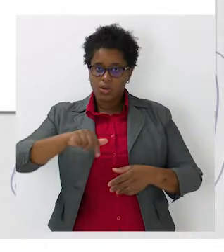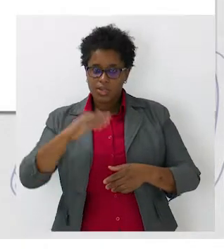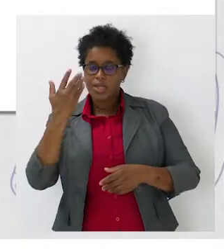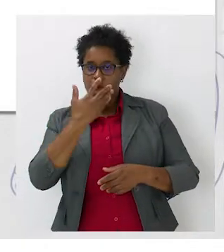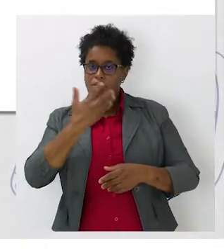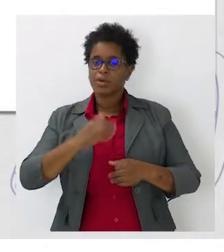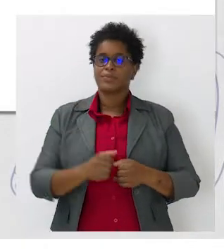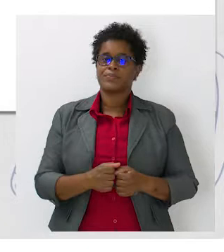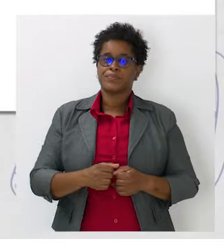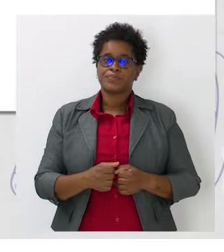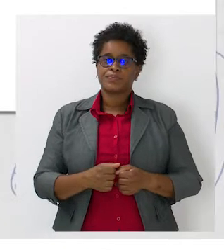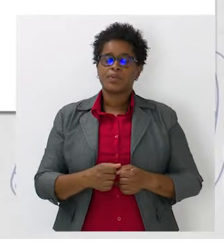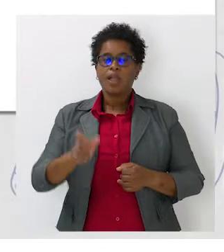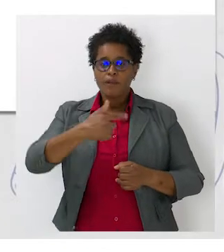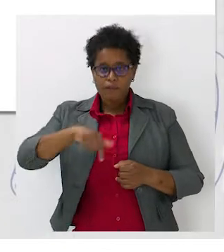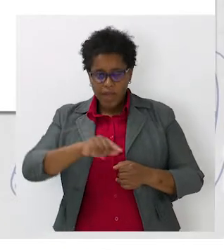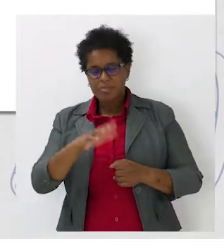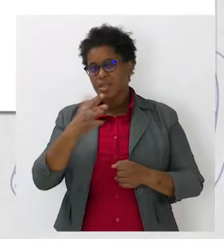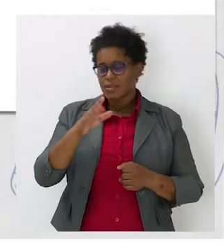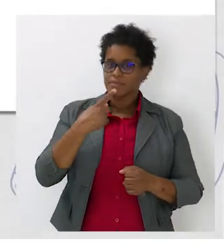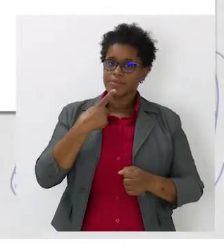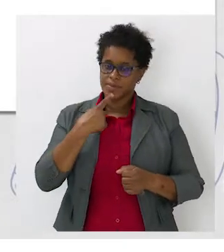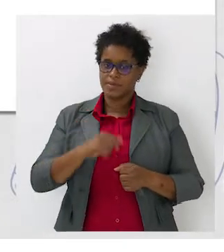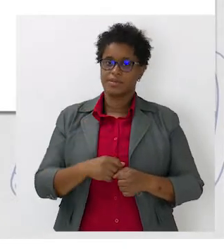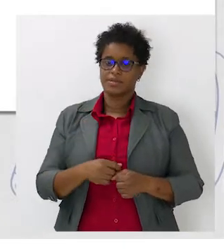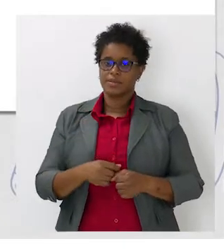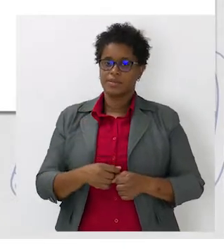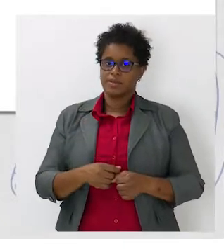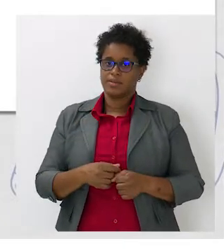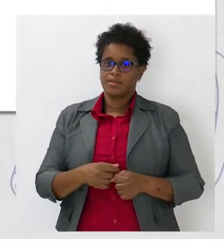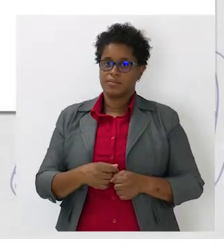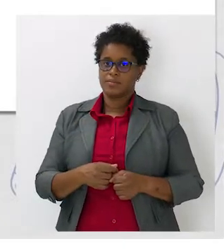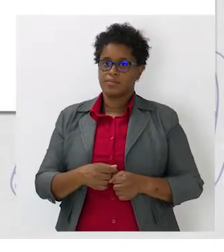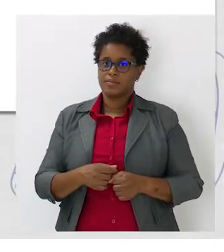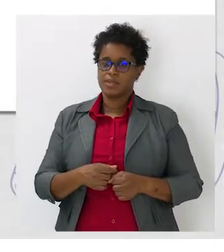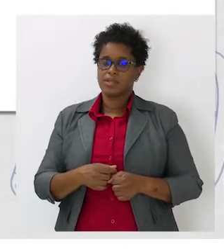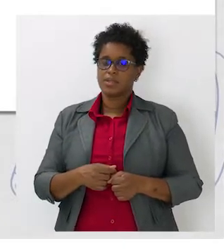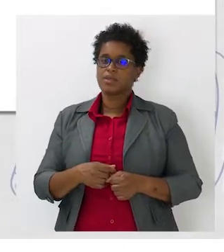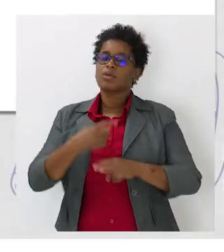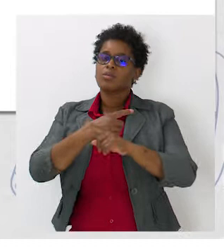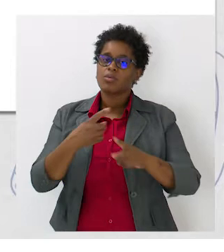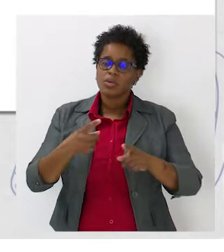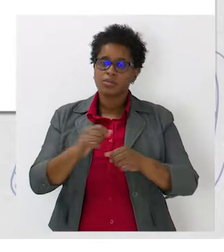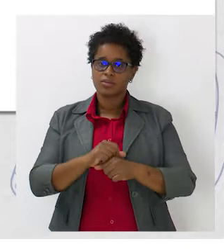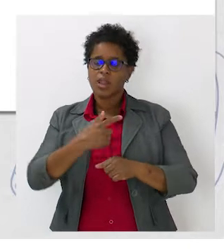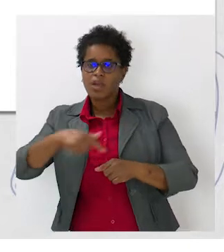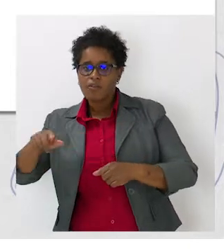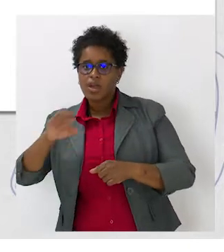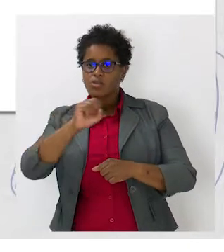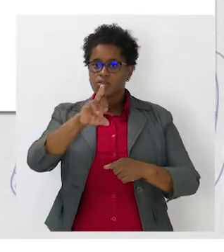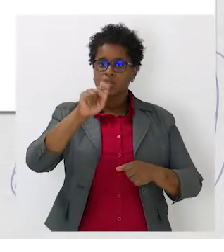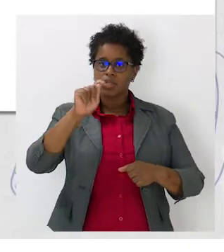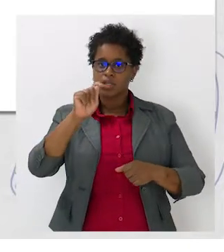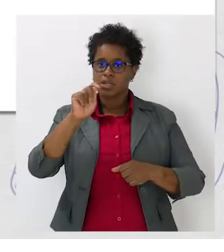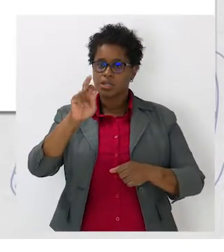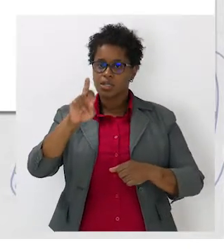com a nossa aula, vamos tentar perceber as razões que levaram